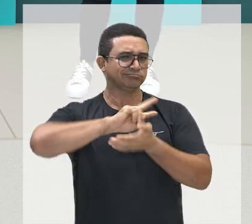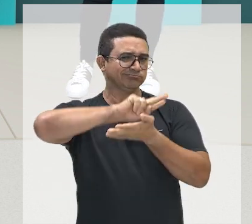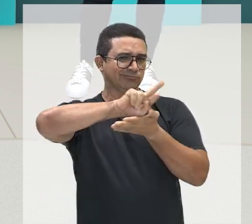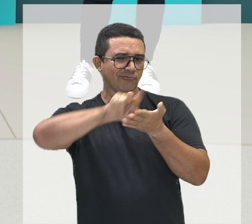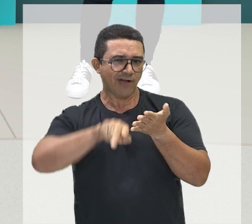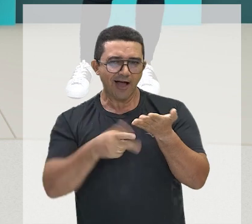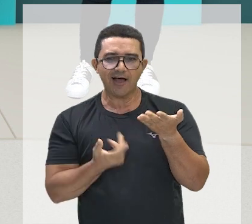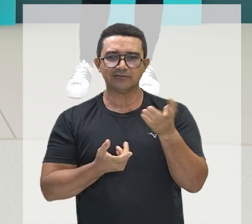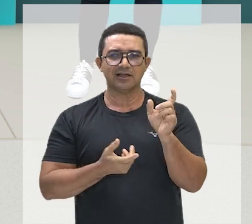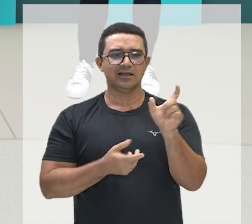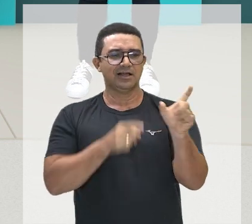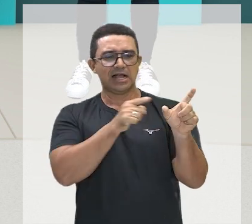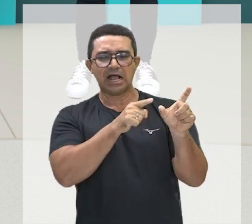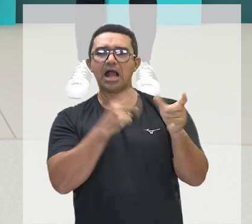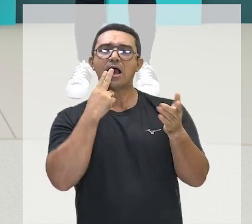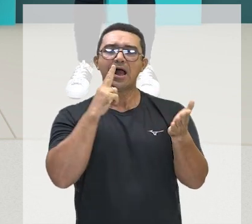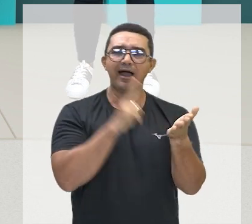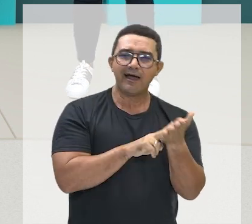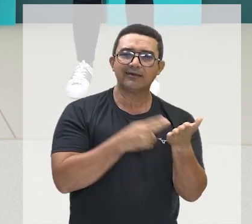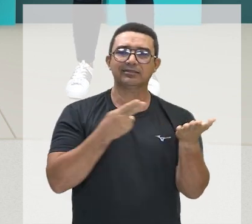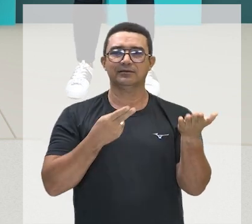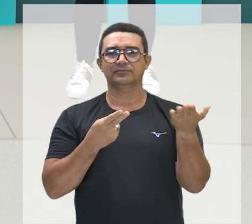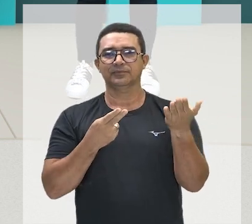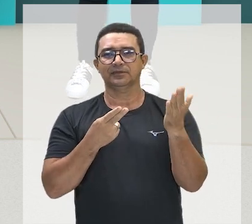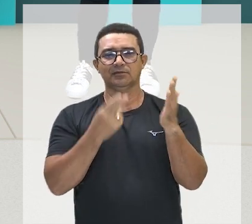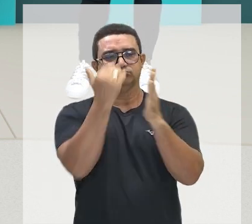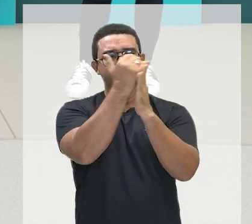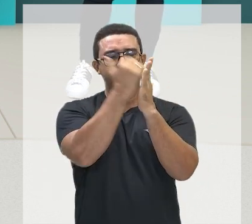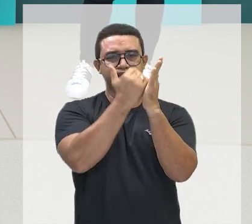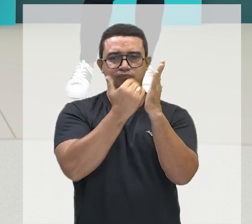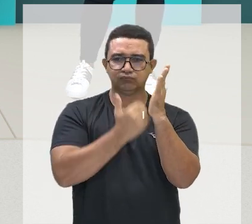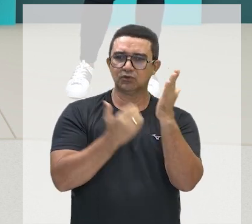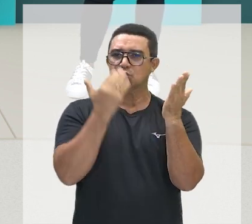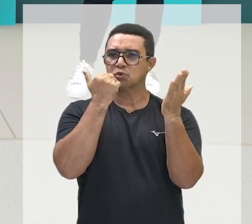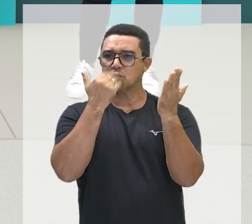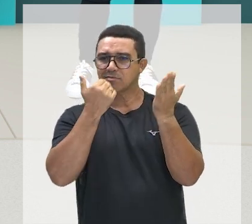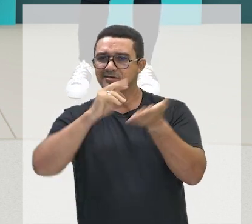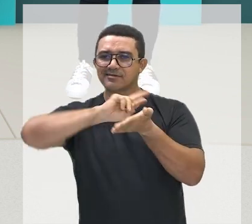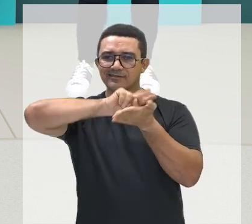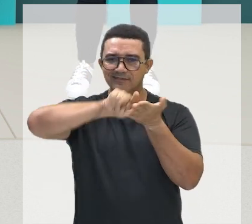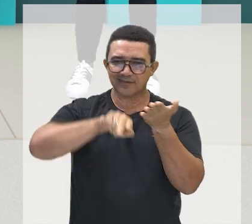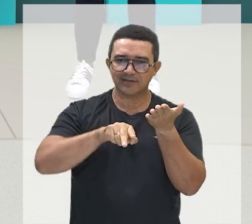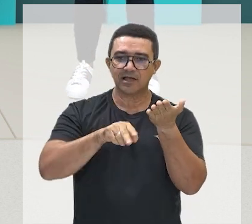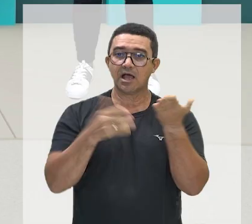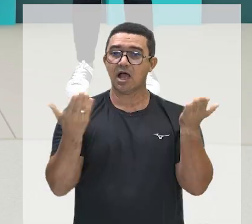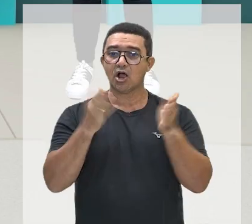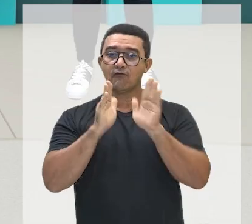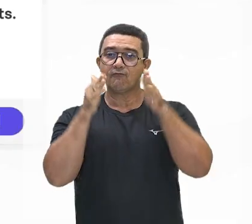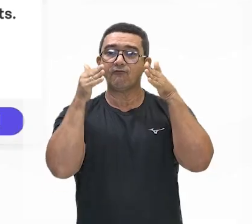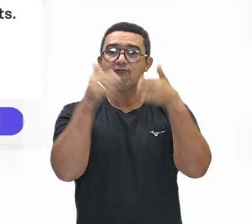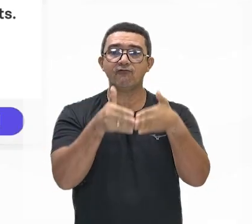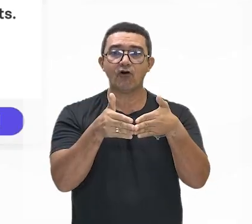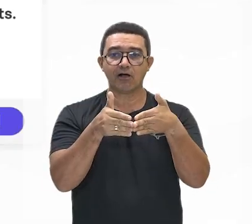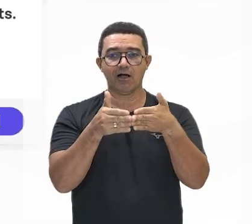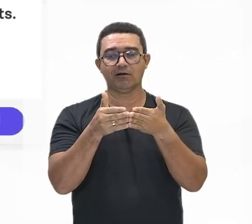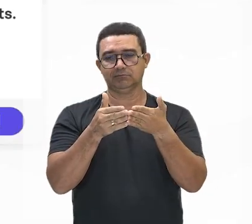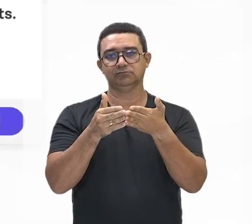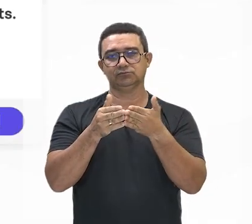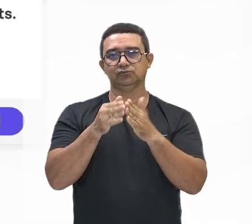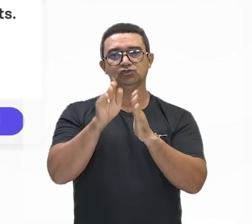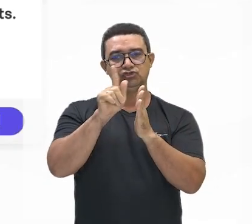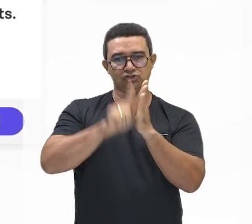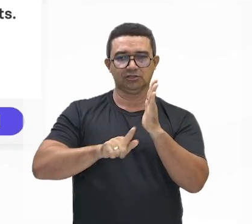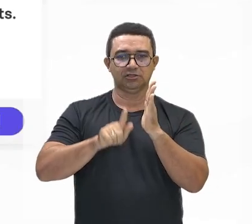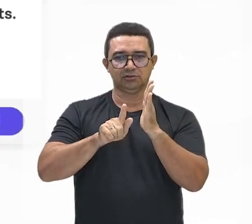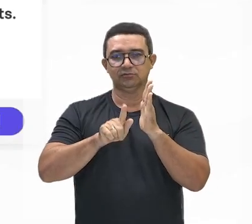postal, a receita e vários outros. E agora vamos focar aqui nos digitais. Eu quero que vocês prestem